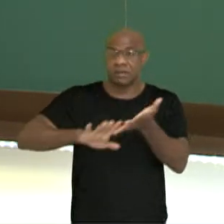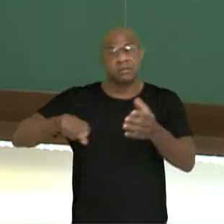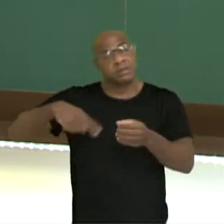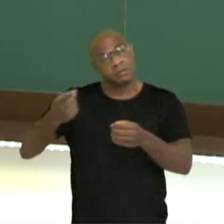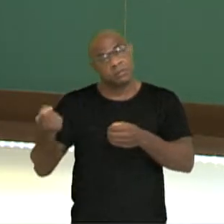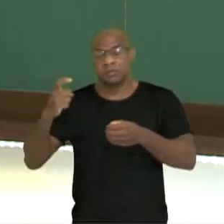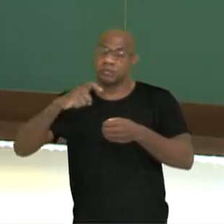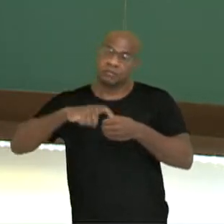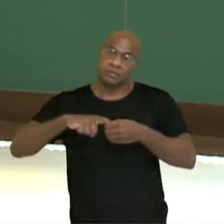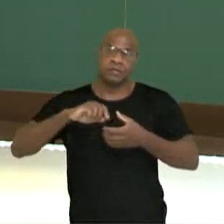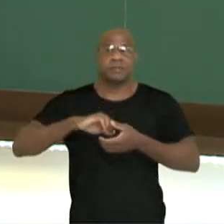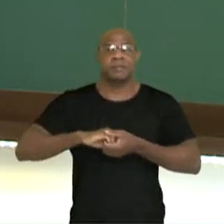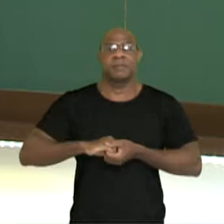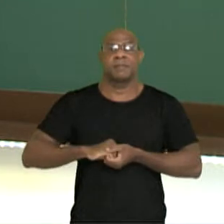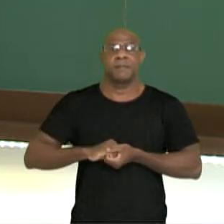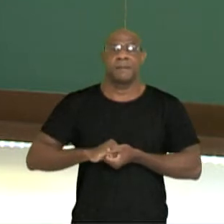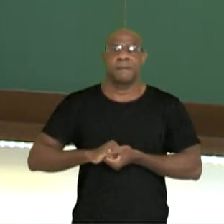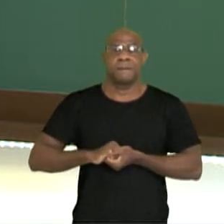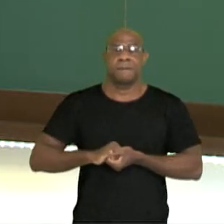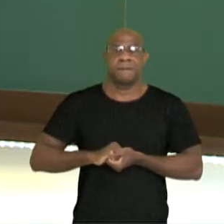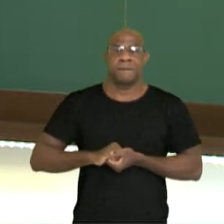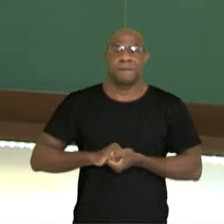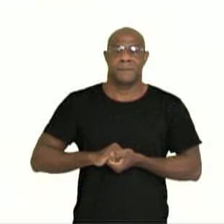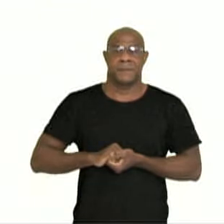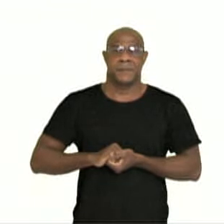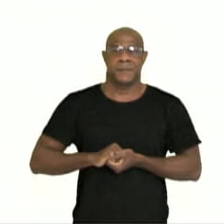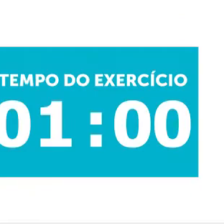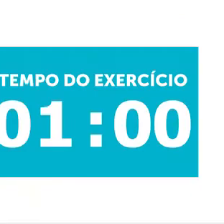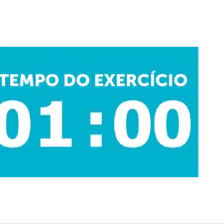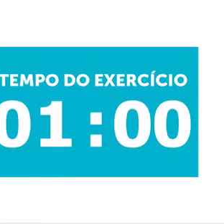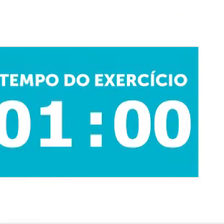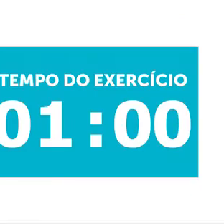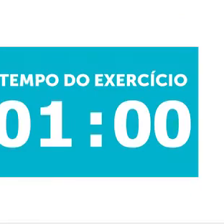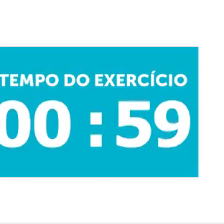atividade e depois a gente confere se vocês acertaram.